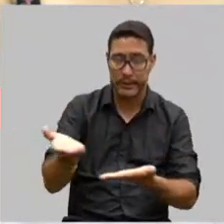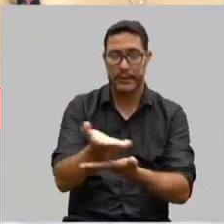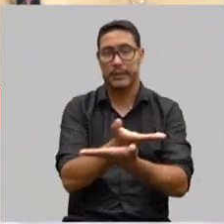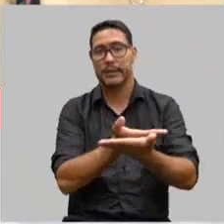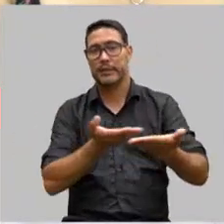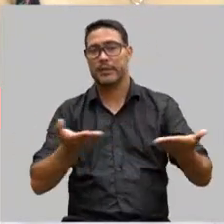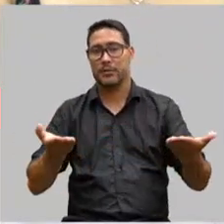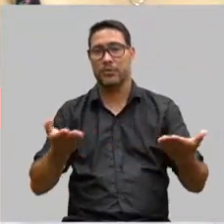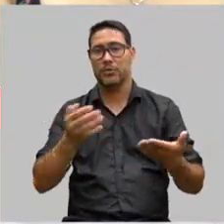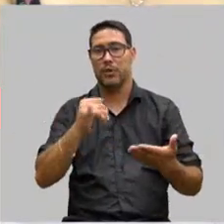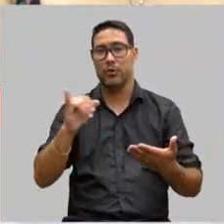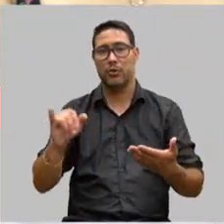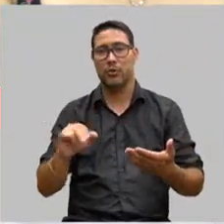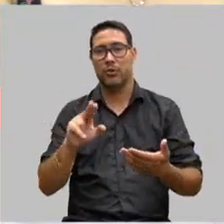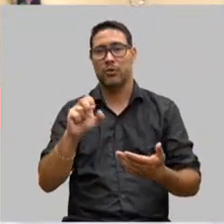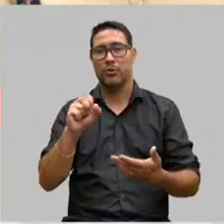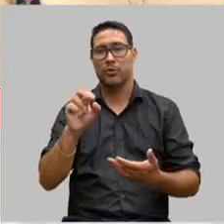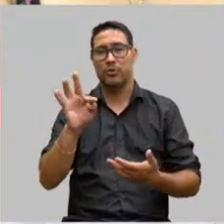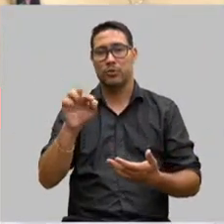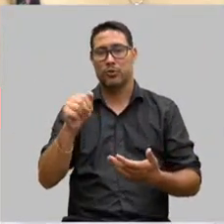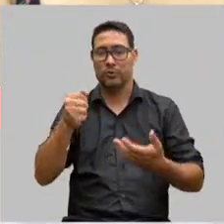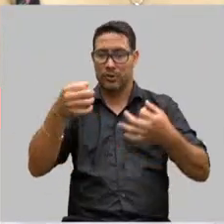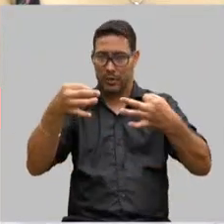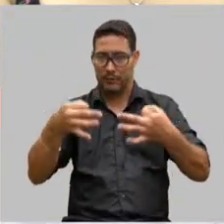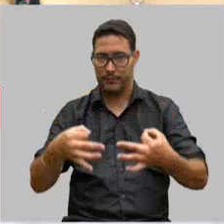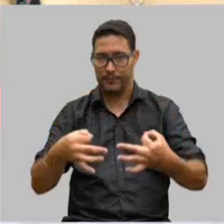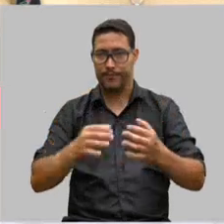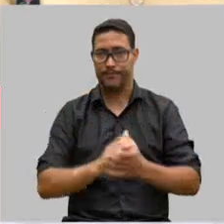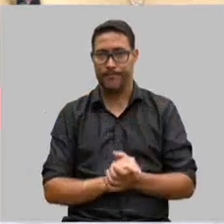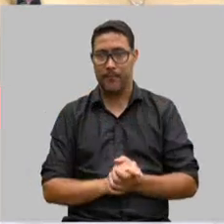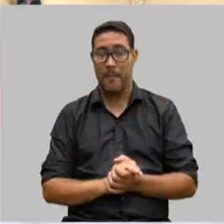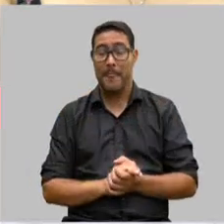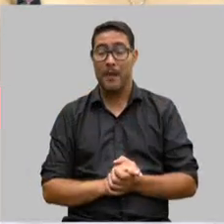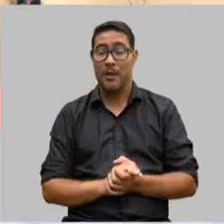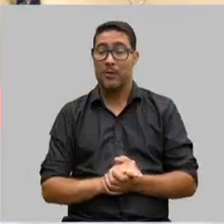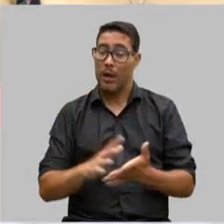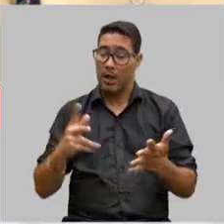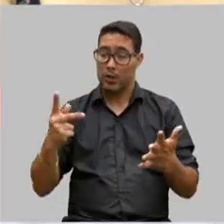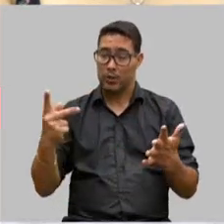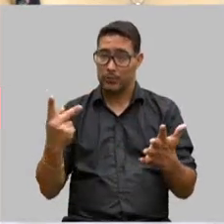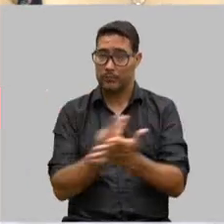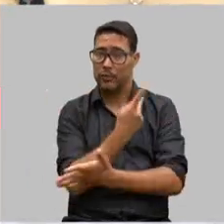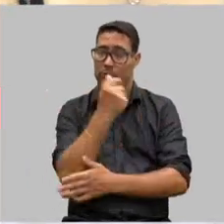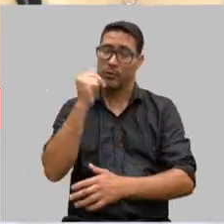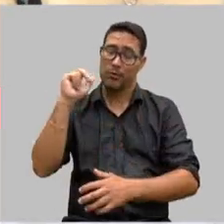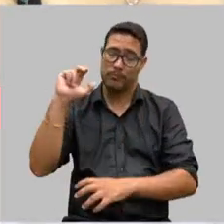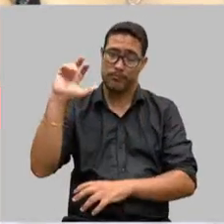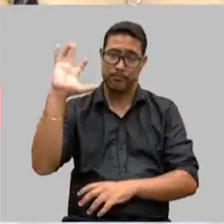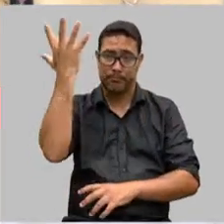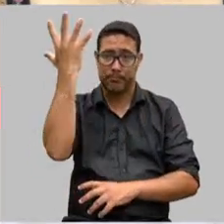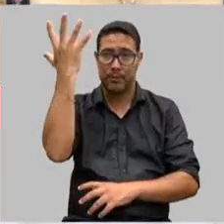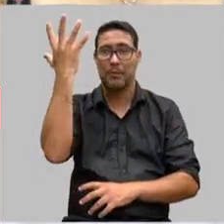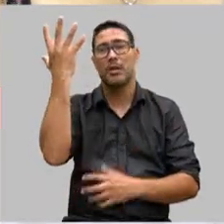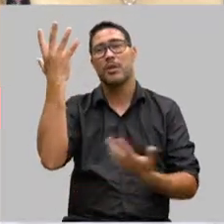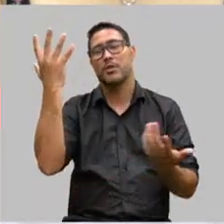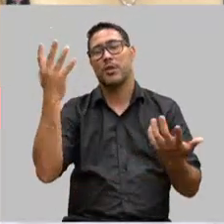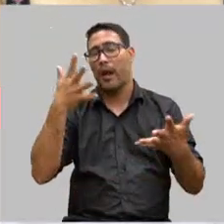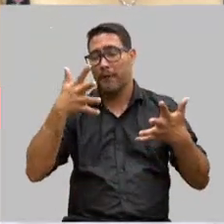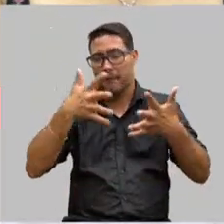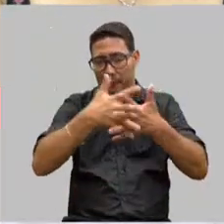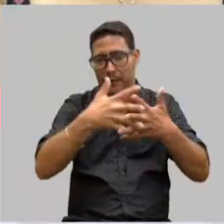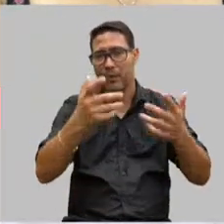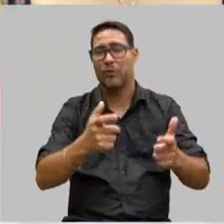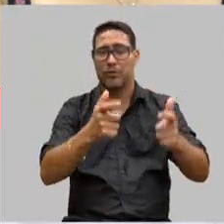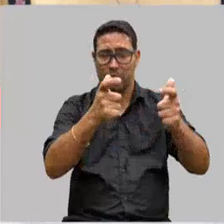A mudança climática afeta de uma forma desproporcional, não só regiões que poluem,